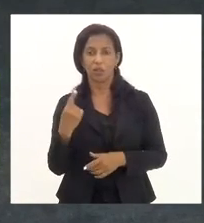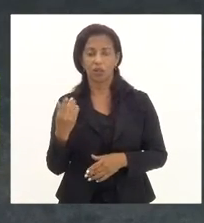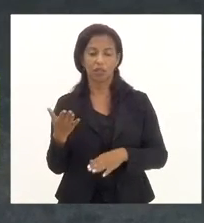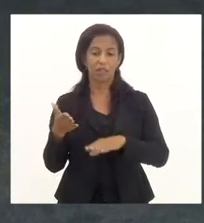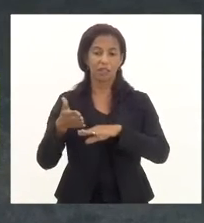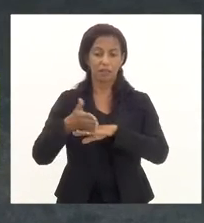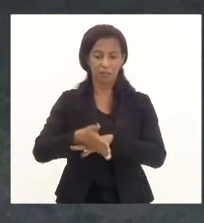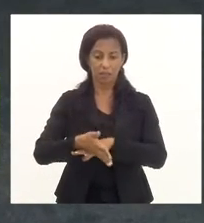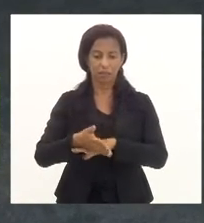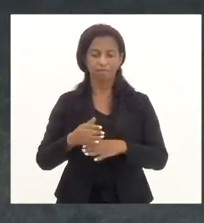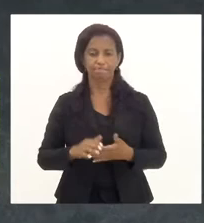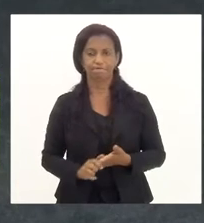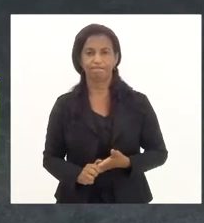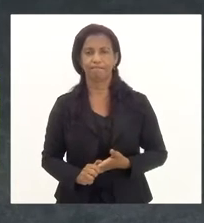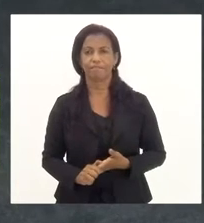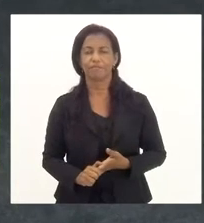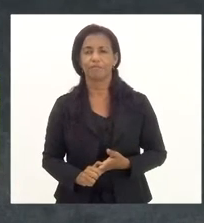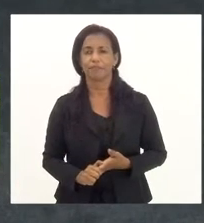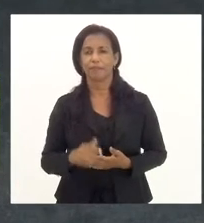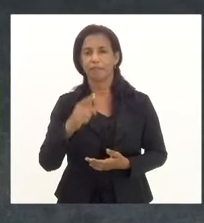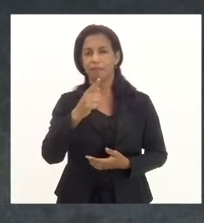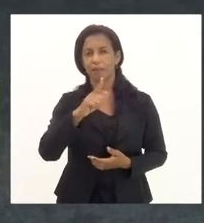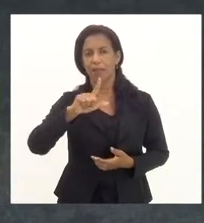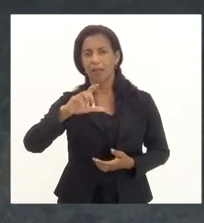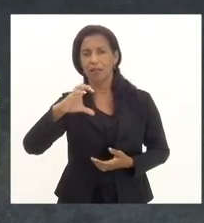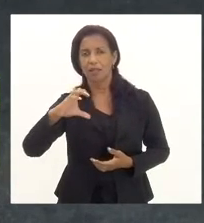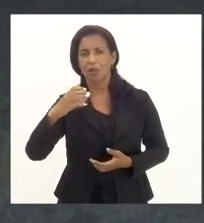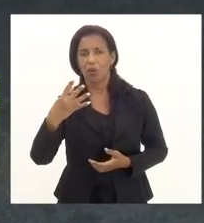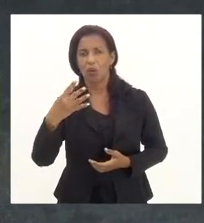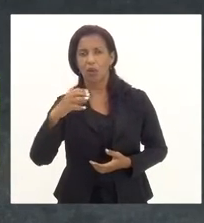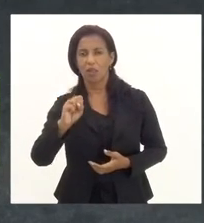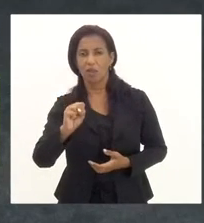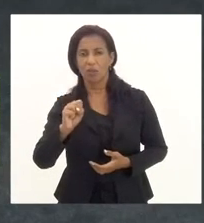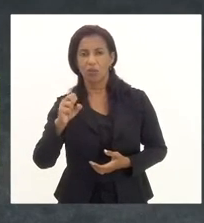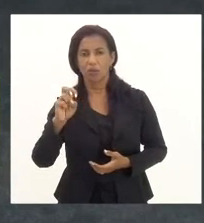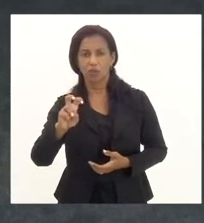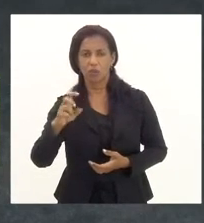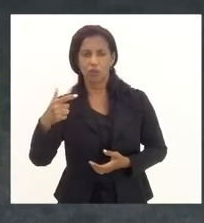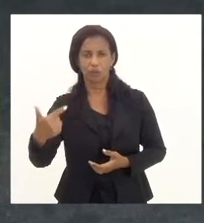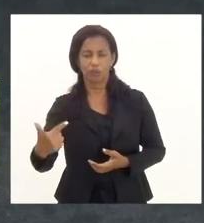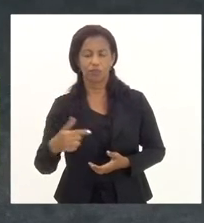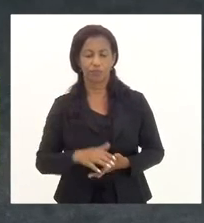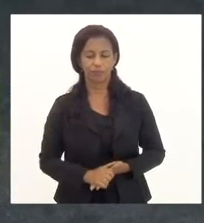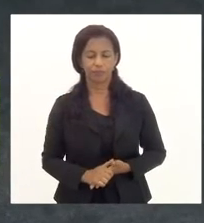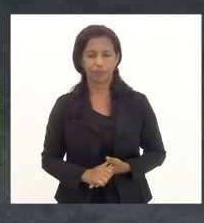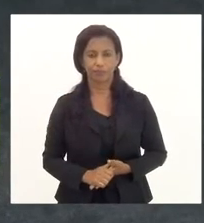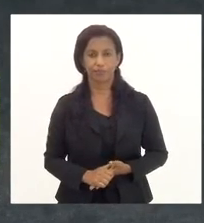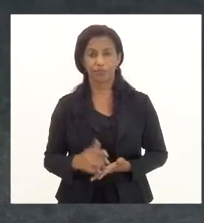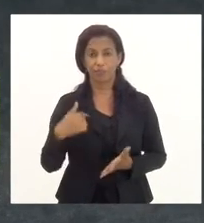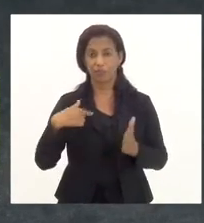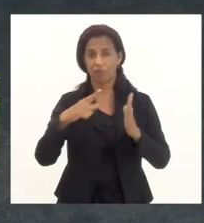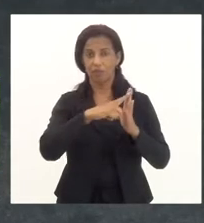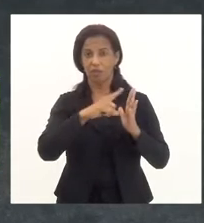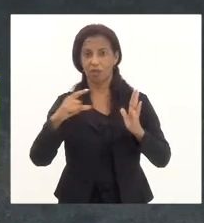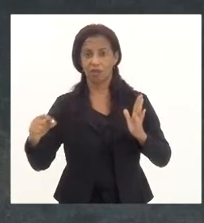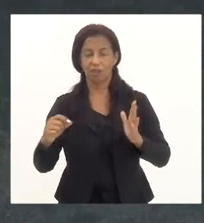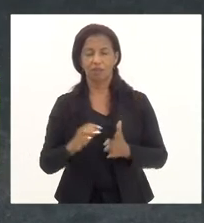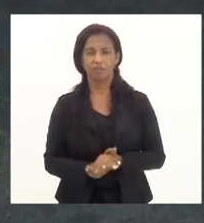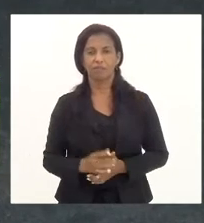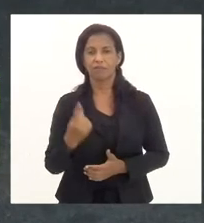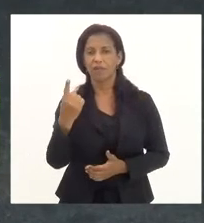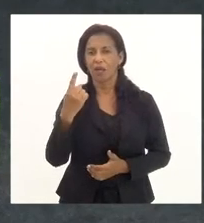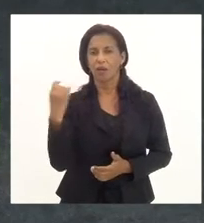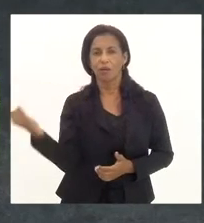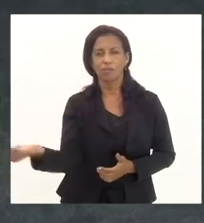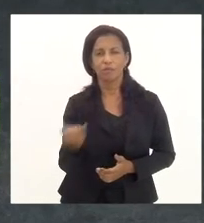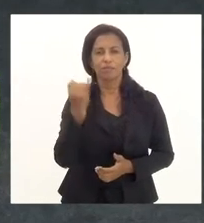entrando Mais especificamente no PLC 48 e 52 eu quero destacar algo